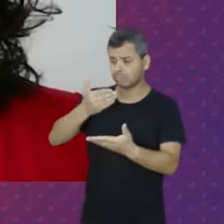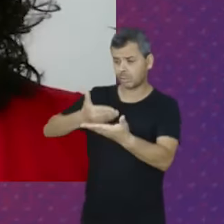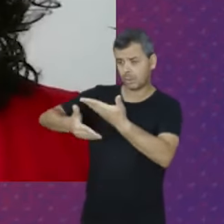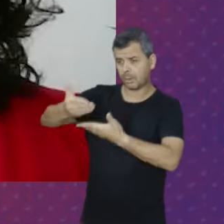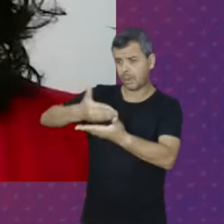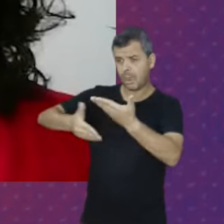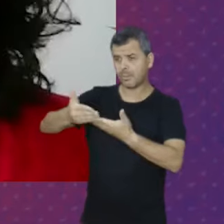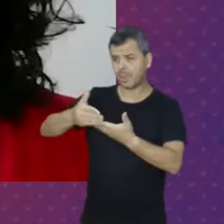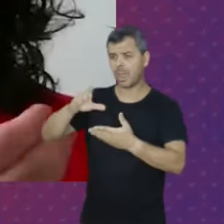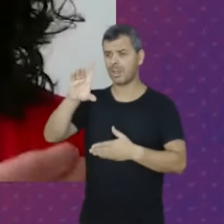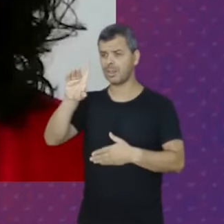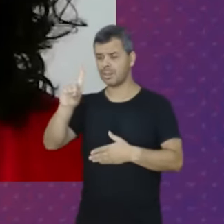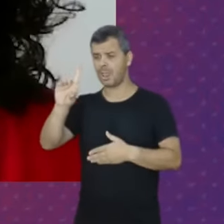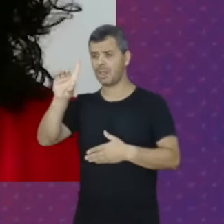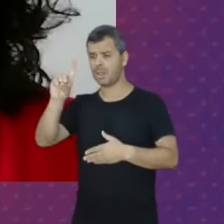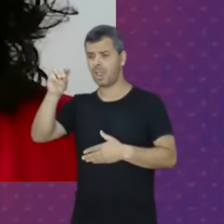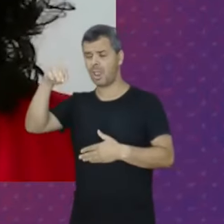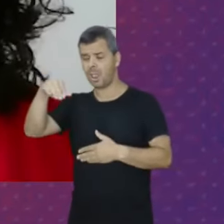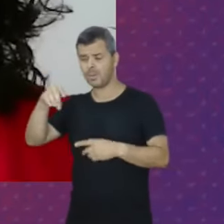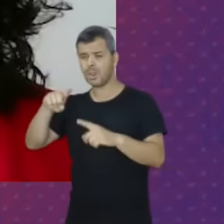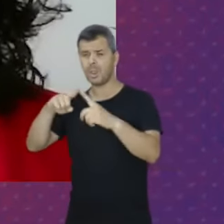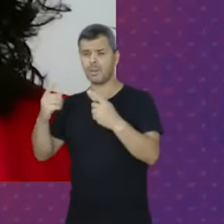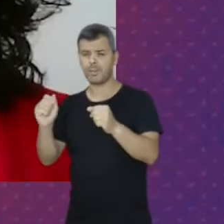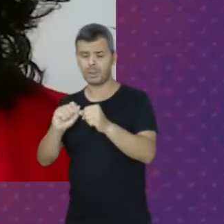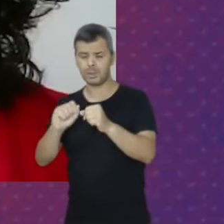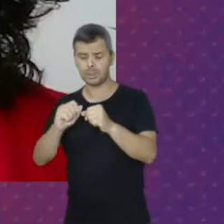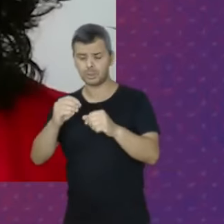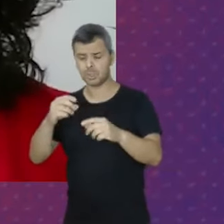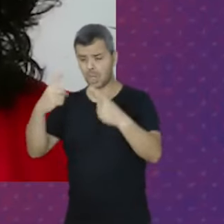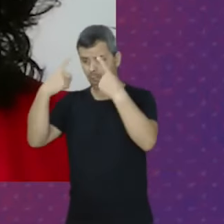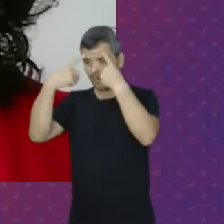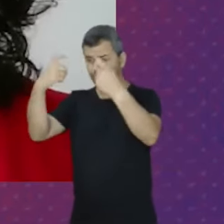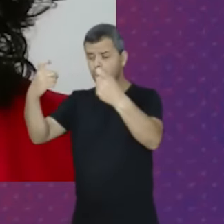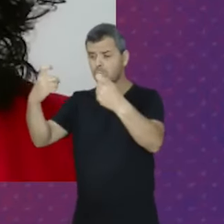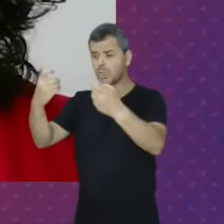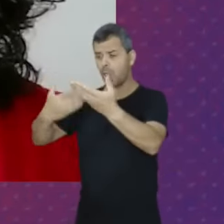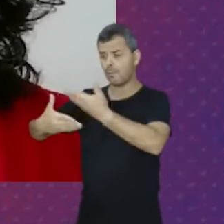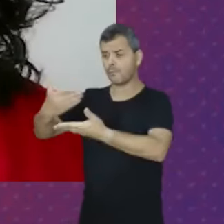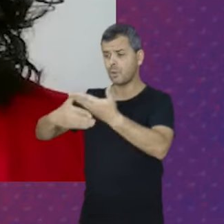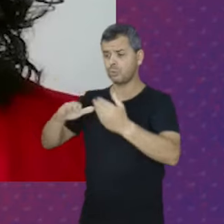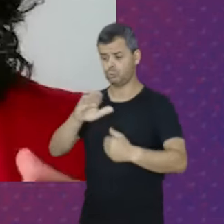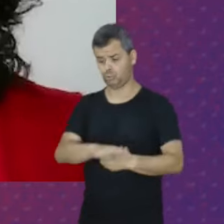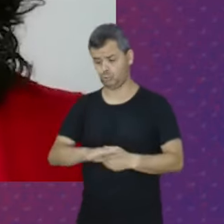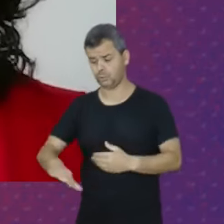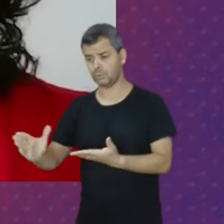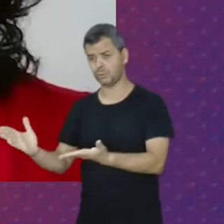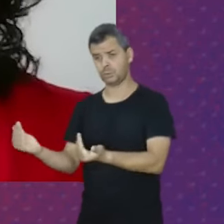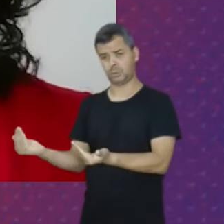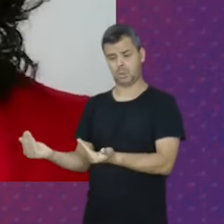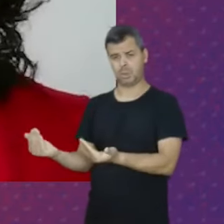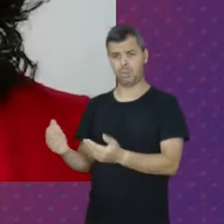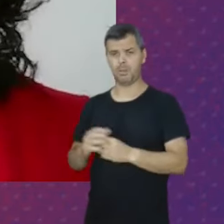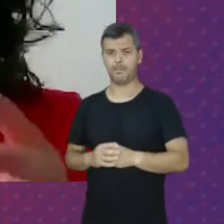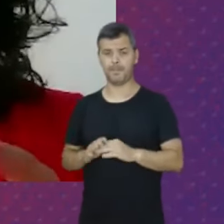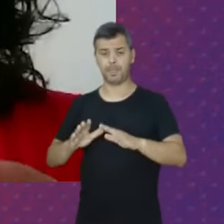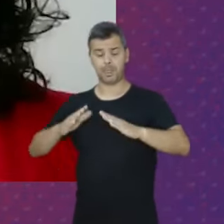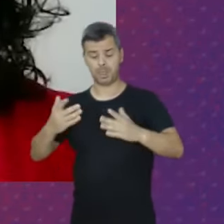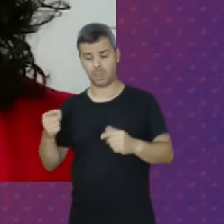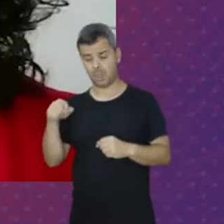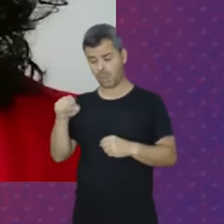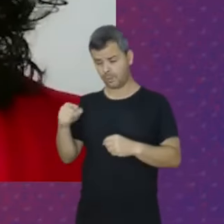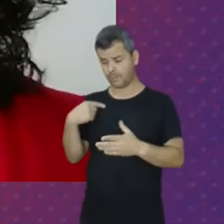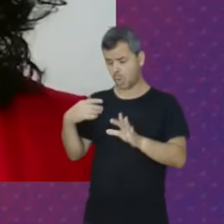as DDMs que atendem, então, situações de violência envolvendo crianças e adolescentes. E aí, a partir